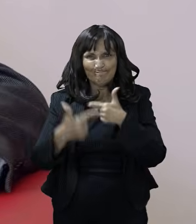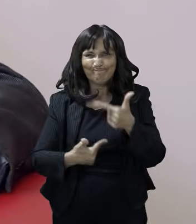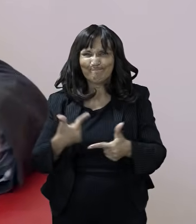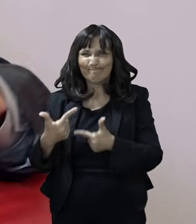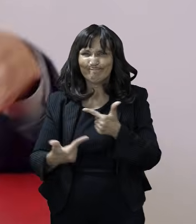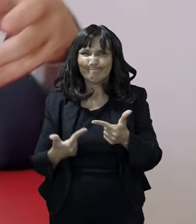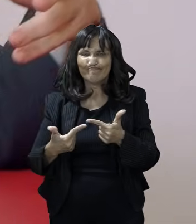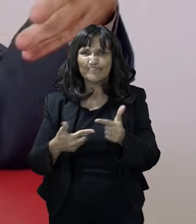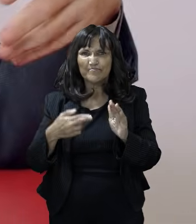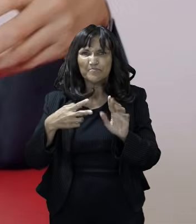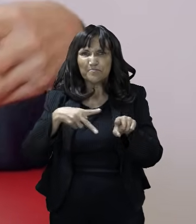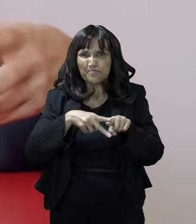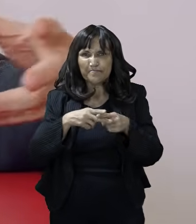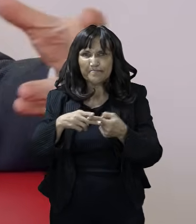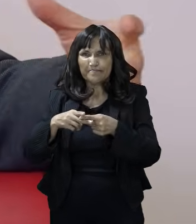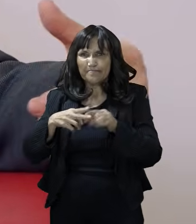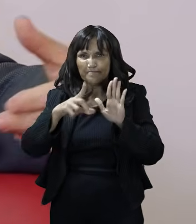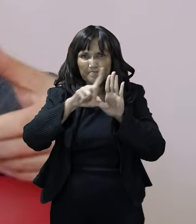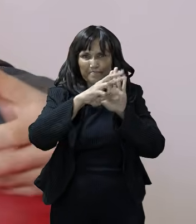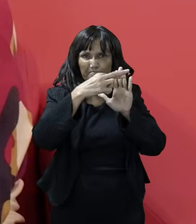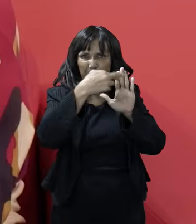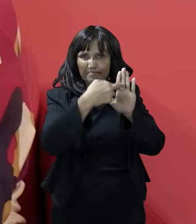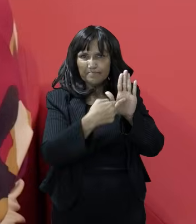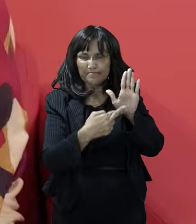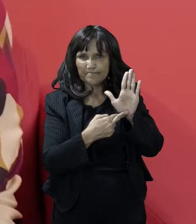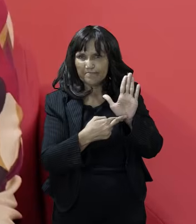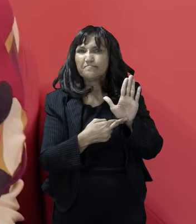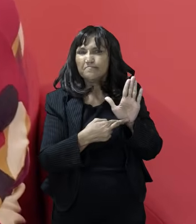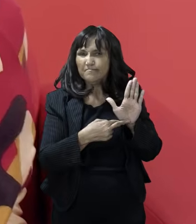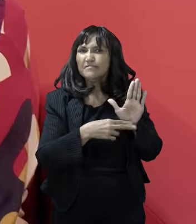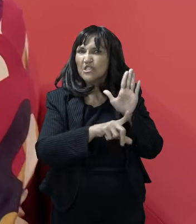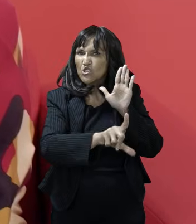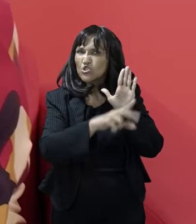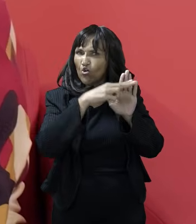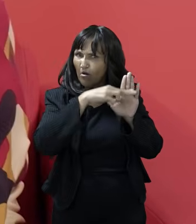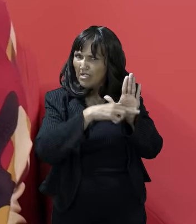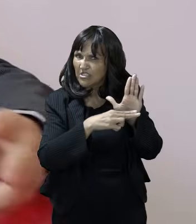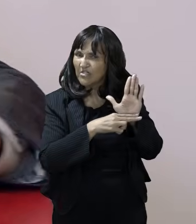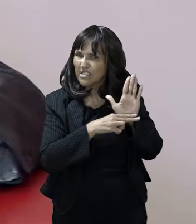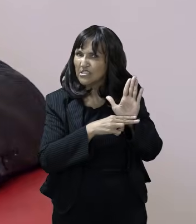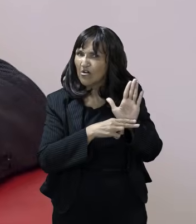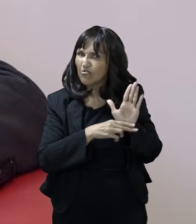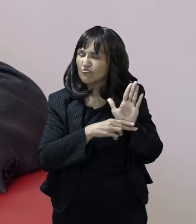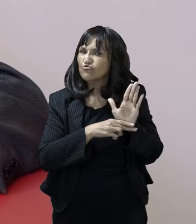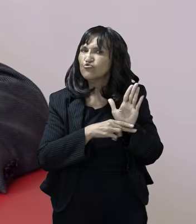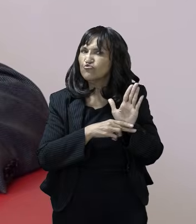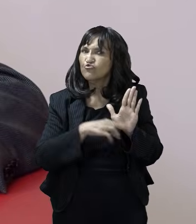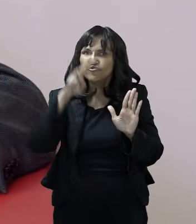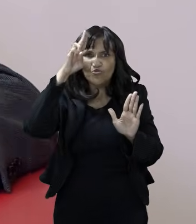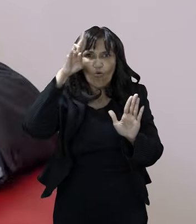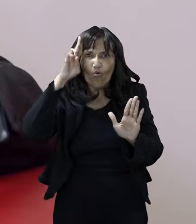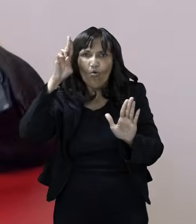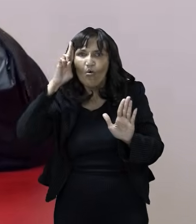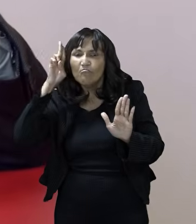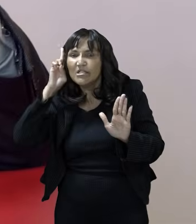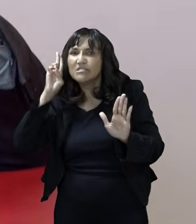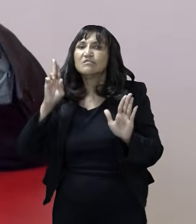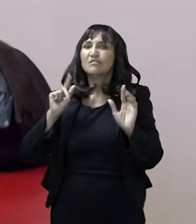a regulamentação desses aplicativos. Trabalhadores por aplicativos, né? Então,